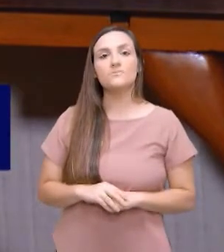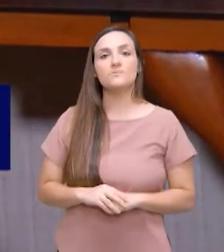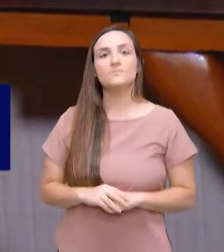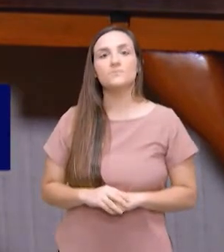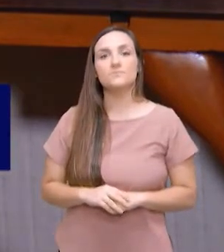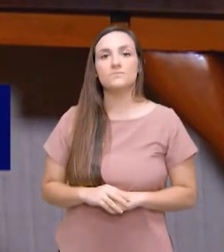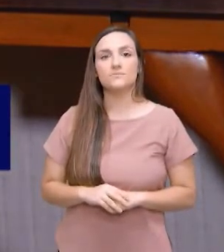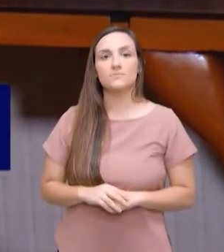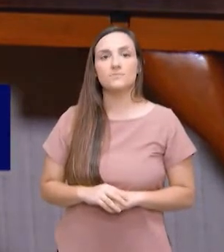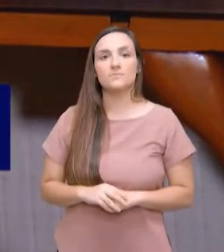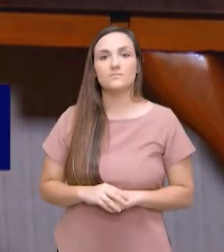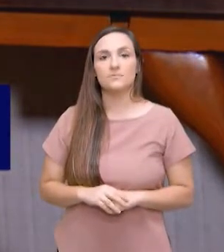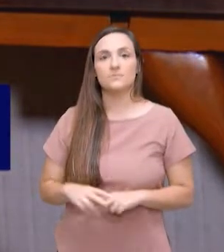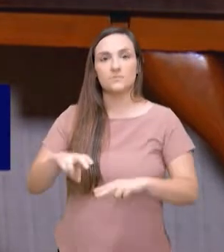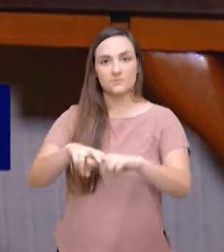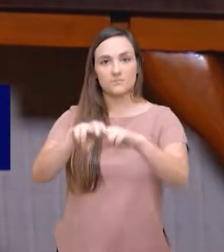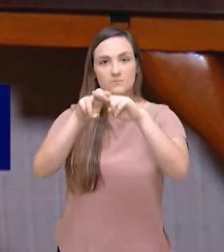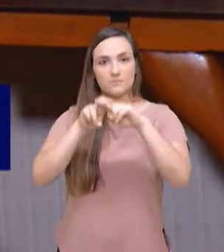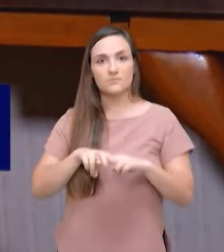o partido